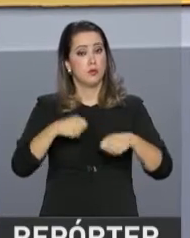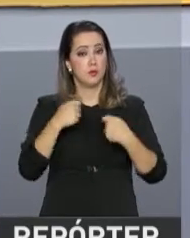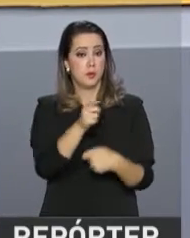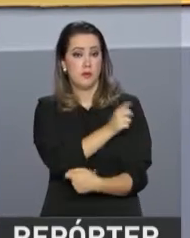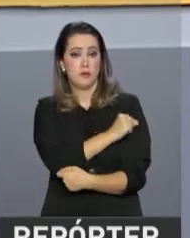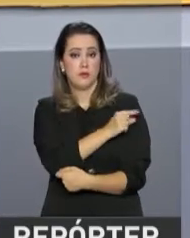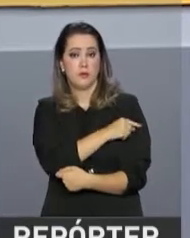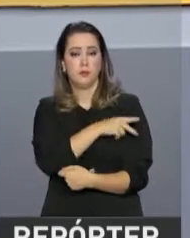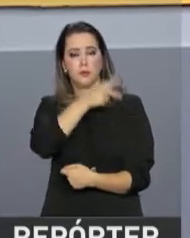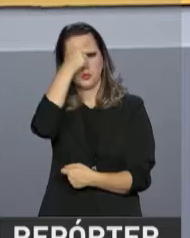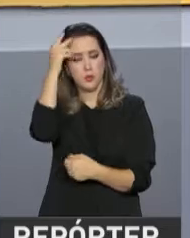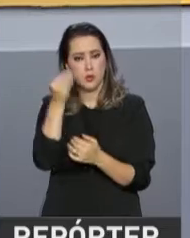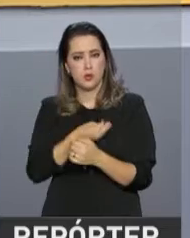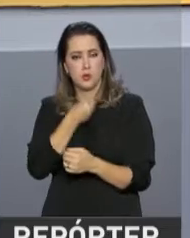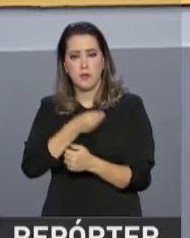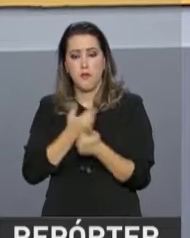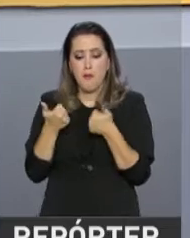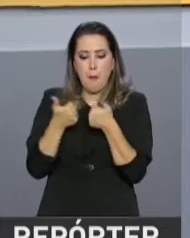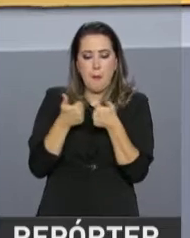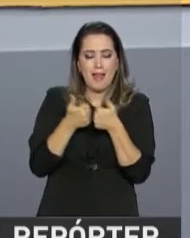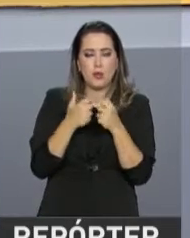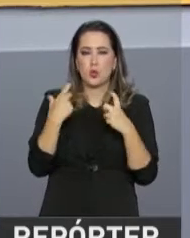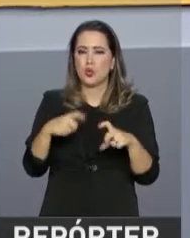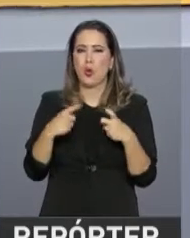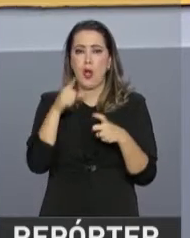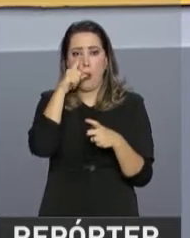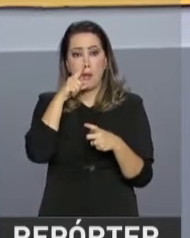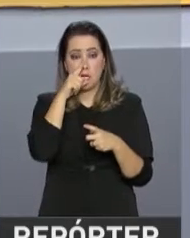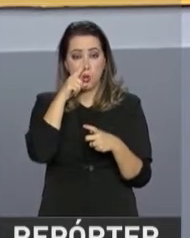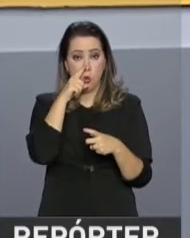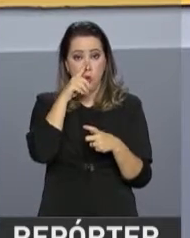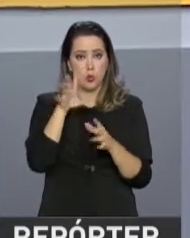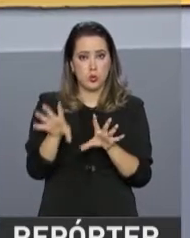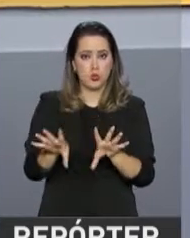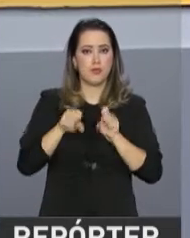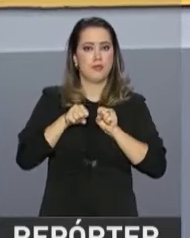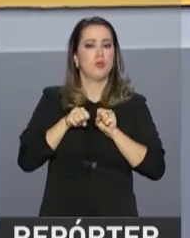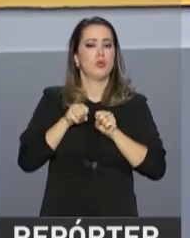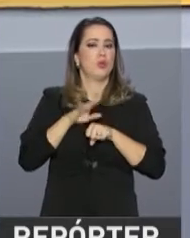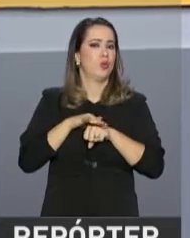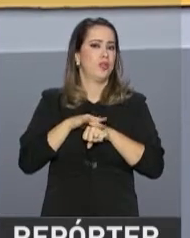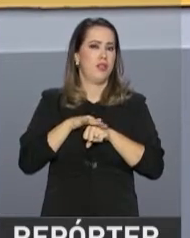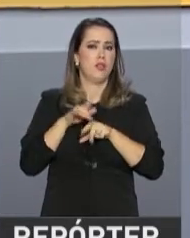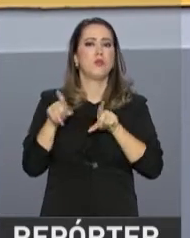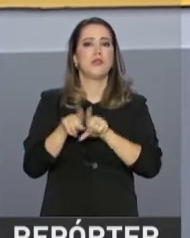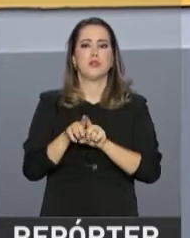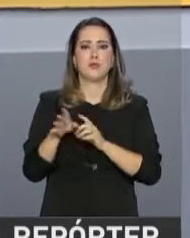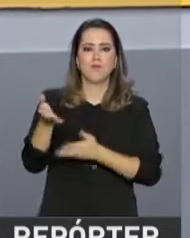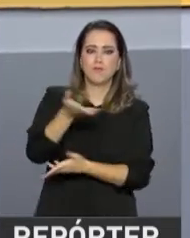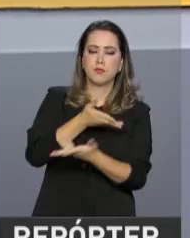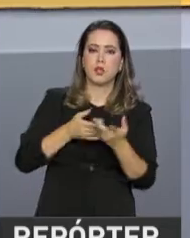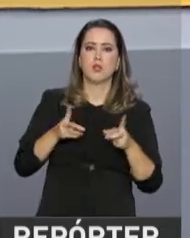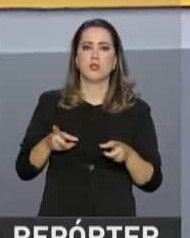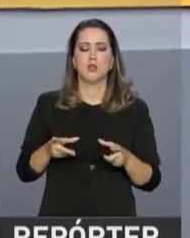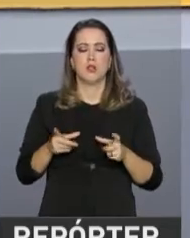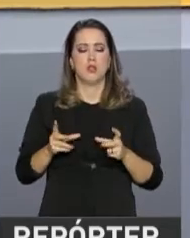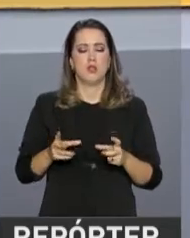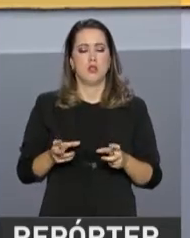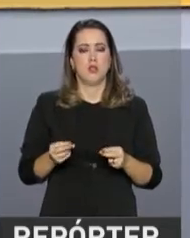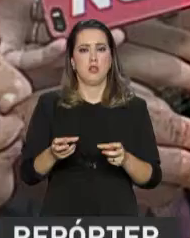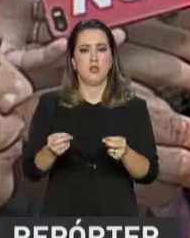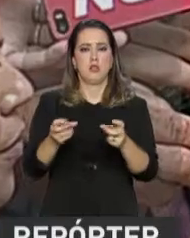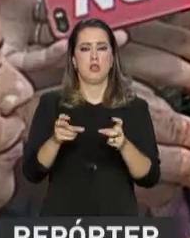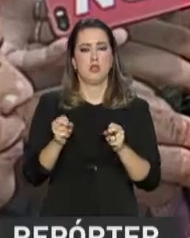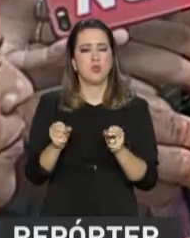quem vive ou vai viajar para áreas de risco de contrair a doença onde existe a circulação do vírus